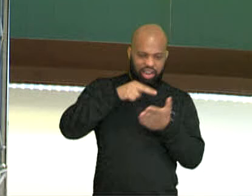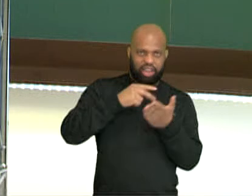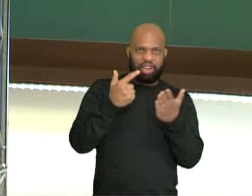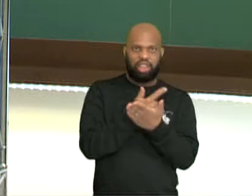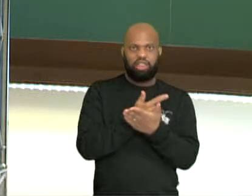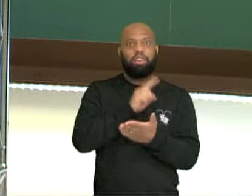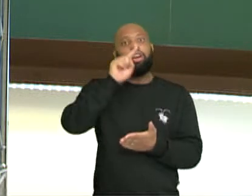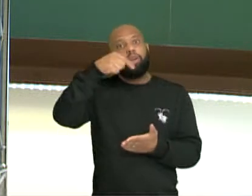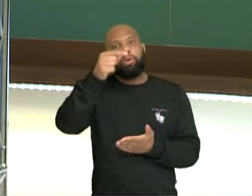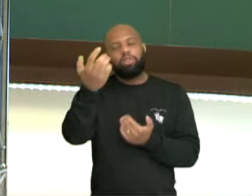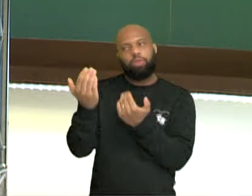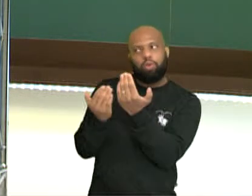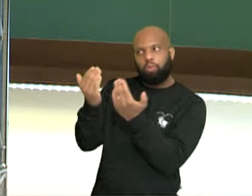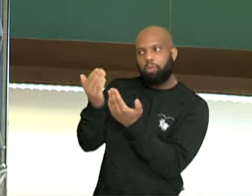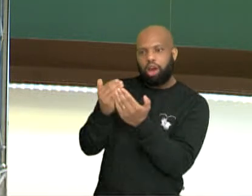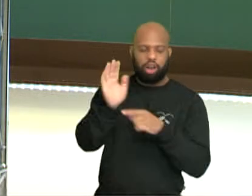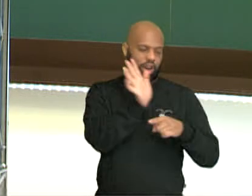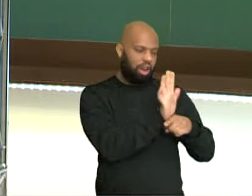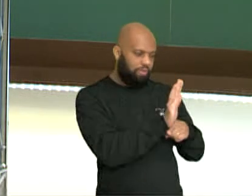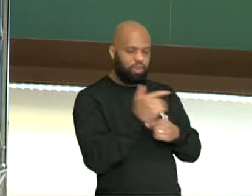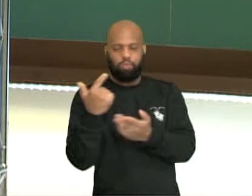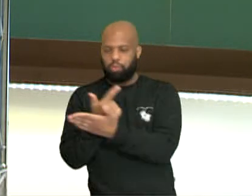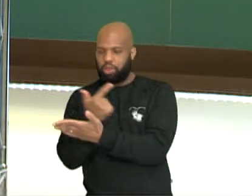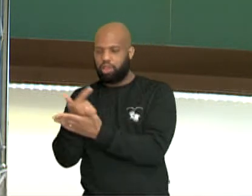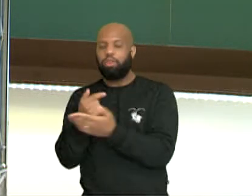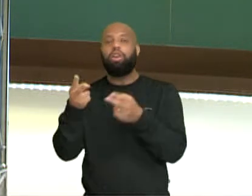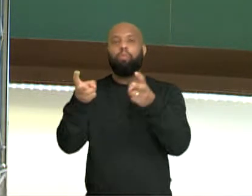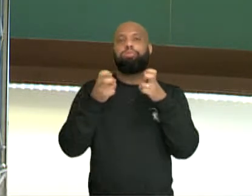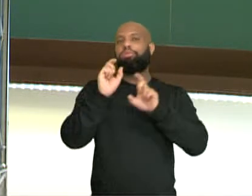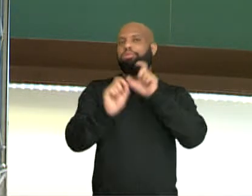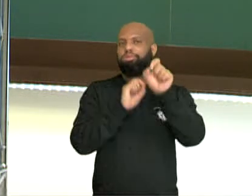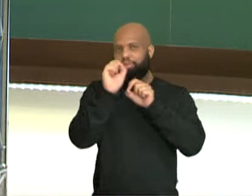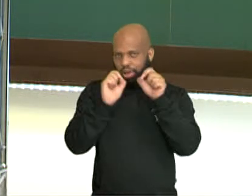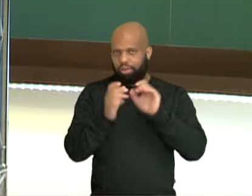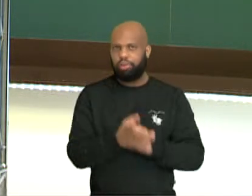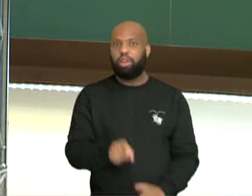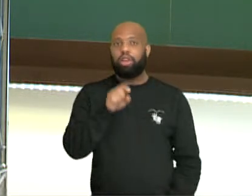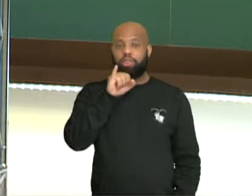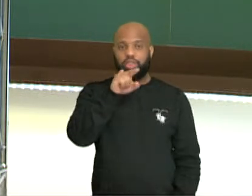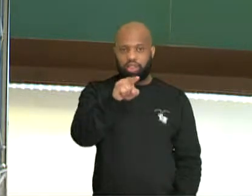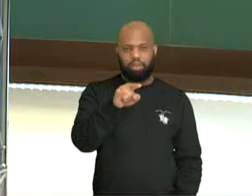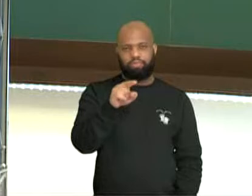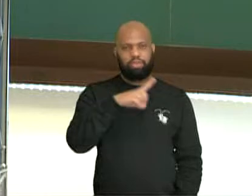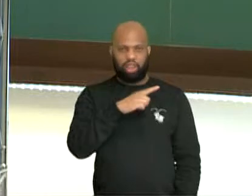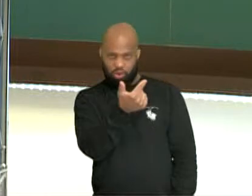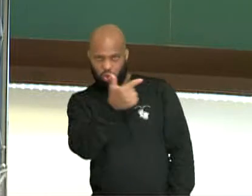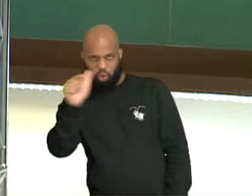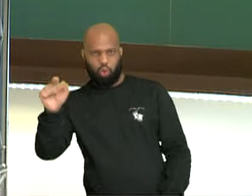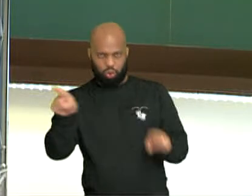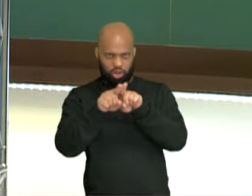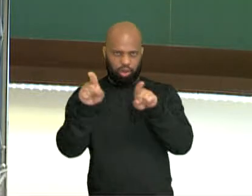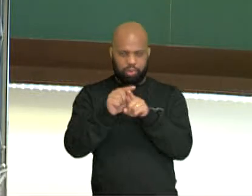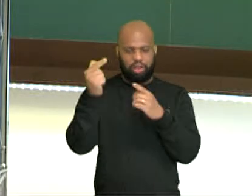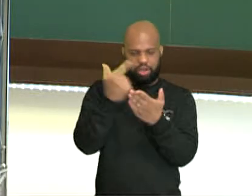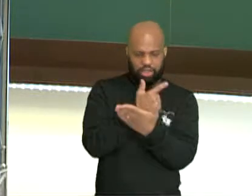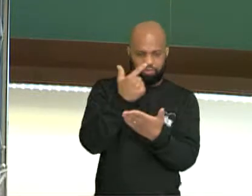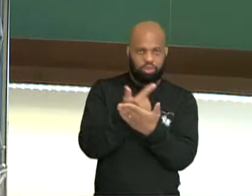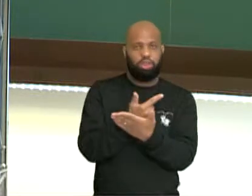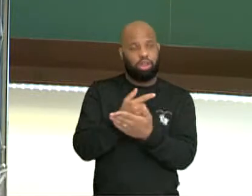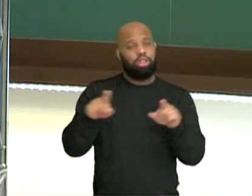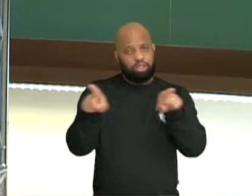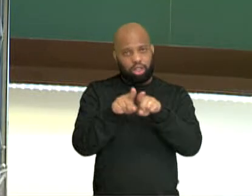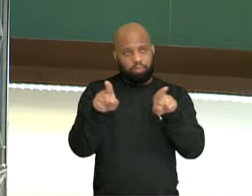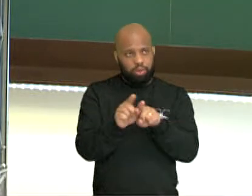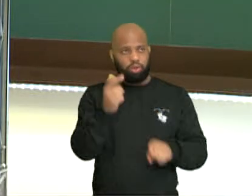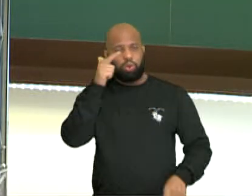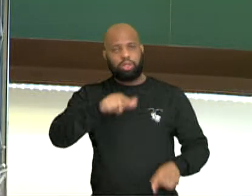comparou a obra e o filme. O que você notou? Né? Se você pega outras obras que estão em voga, você